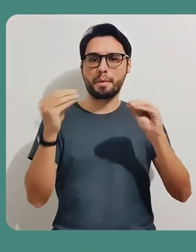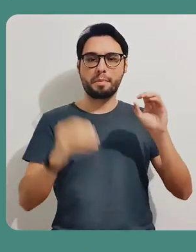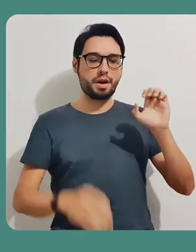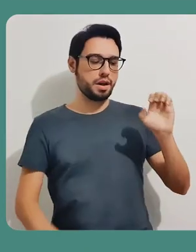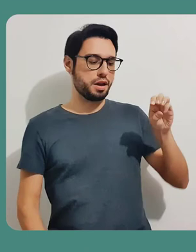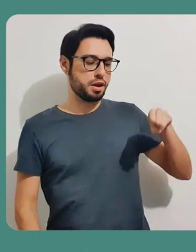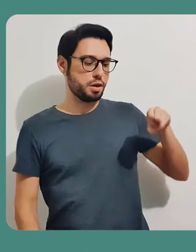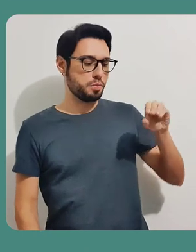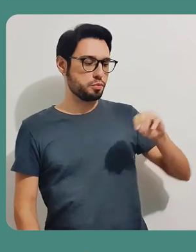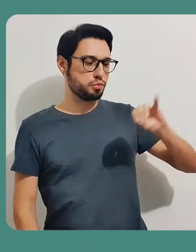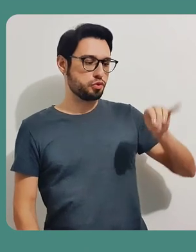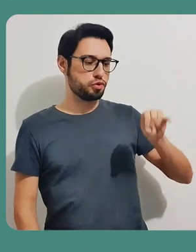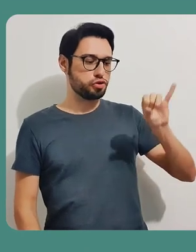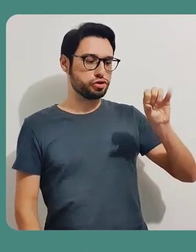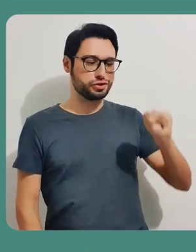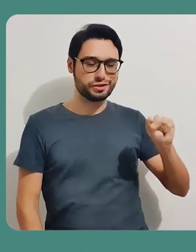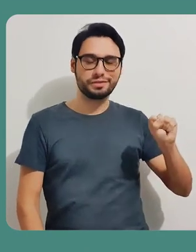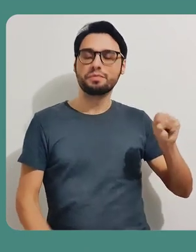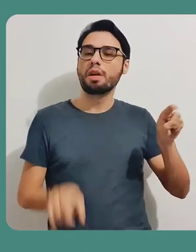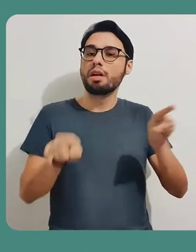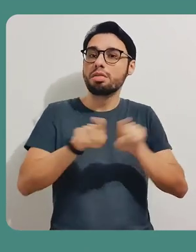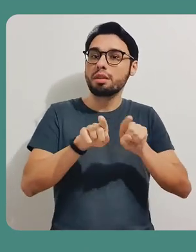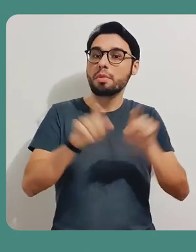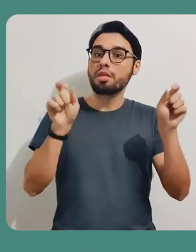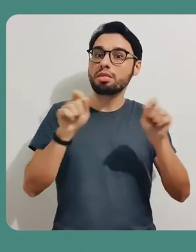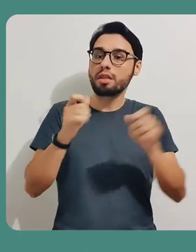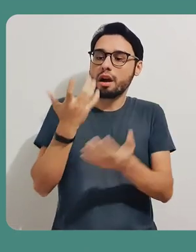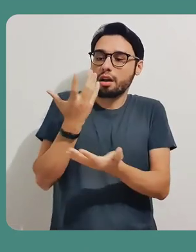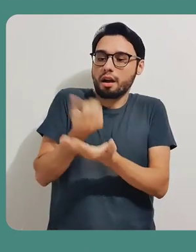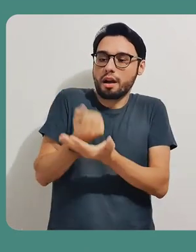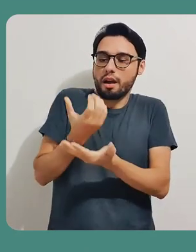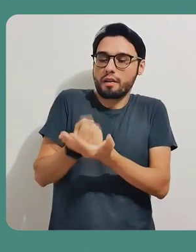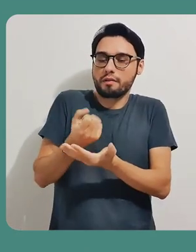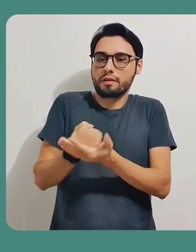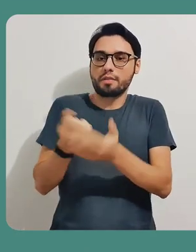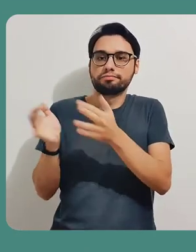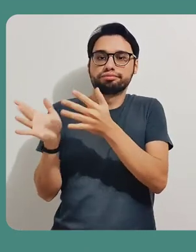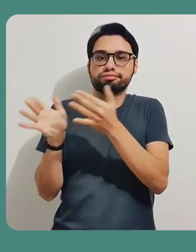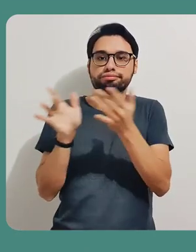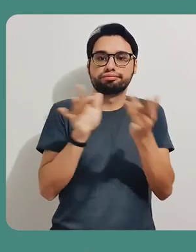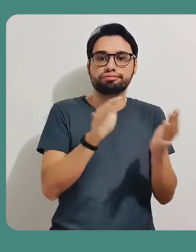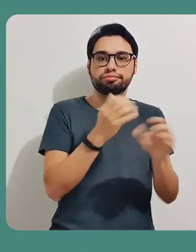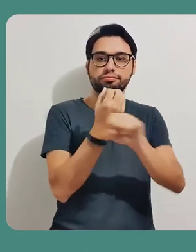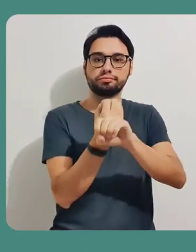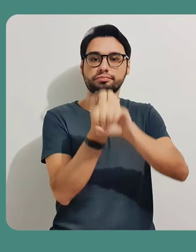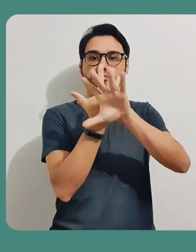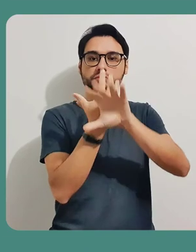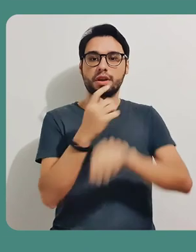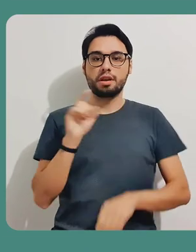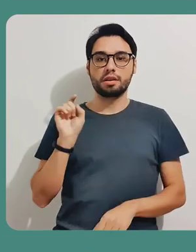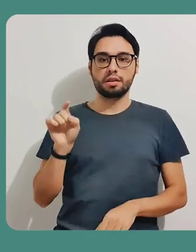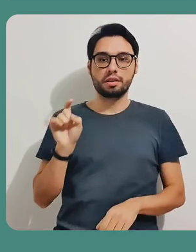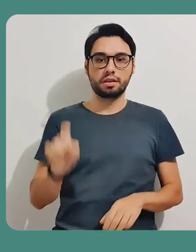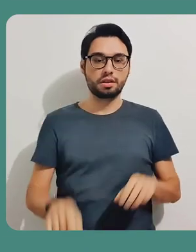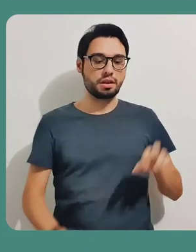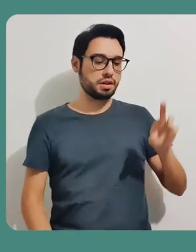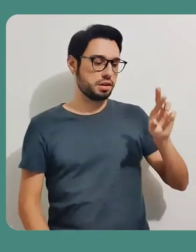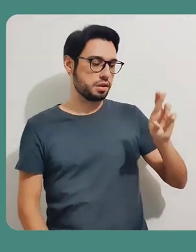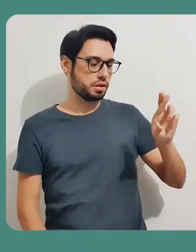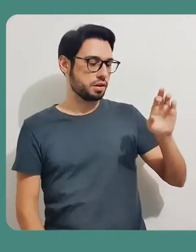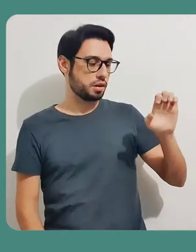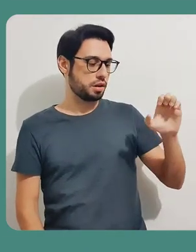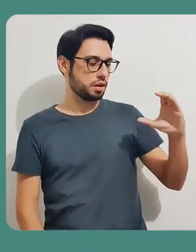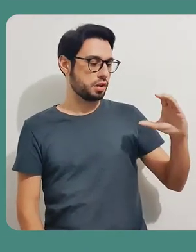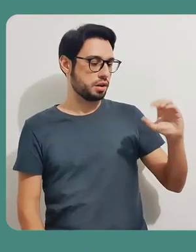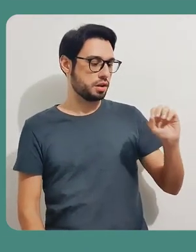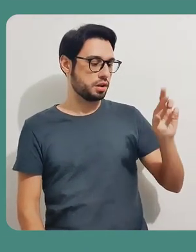também incluir emojis durante a apresentação e por último você pode fazer a gravação da sua transmissão de web